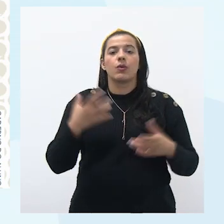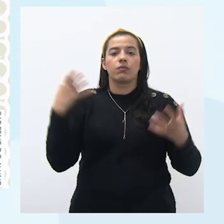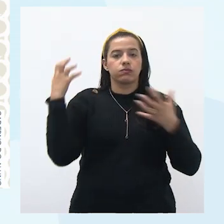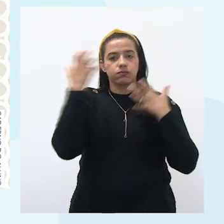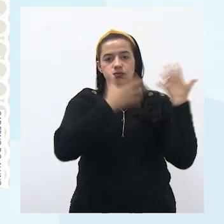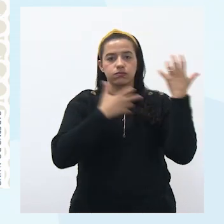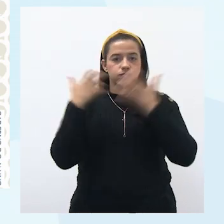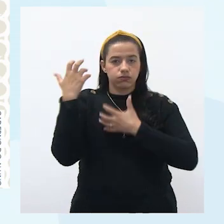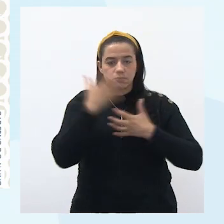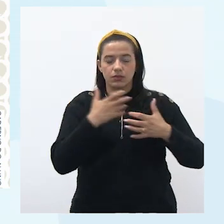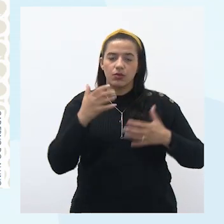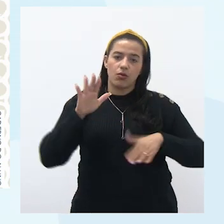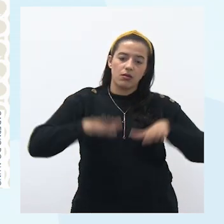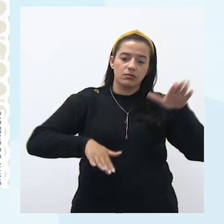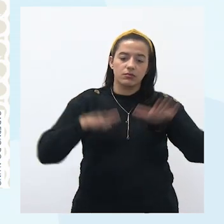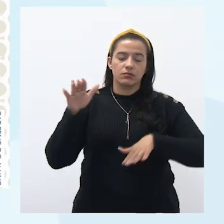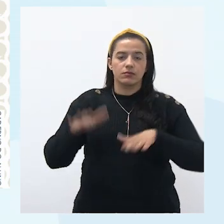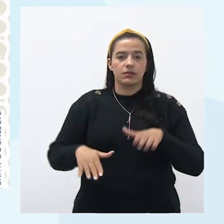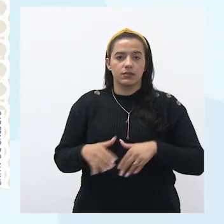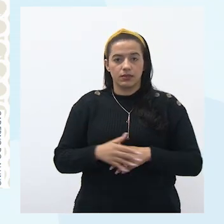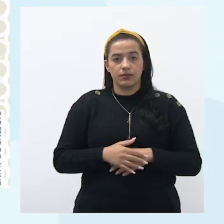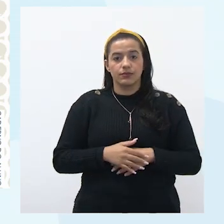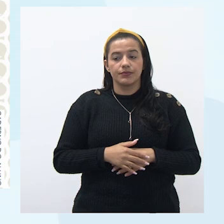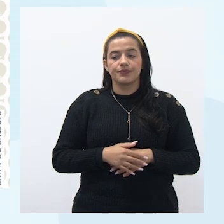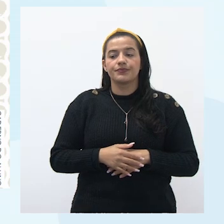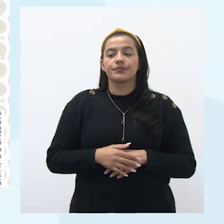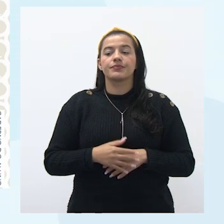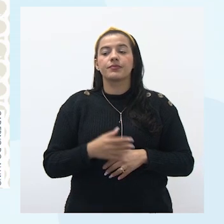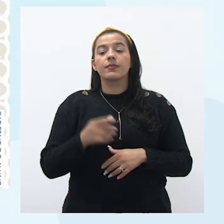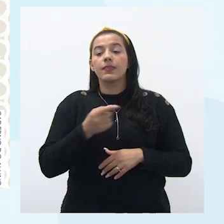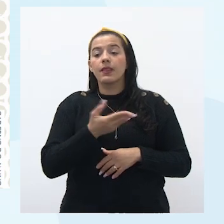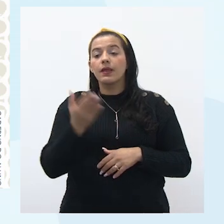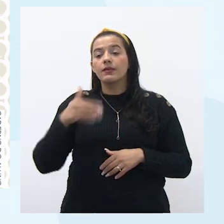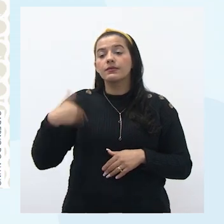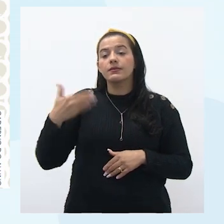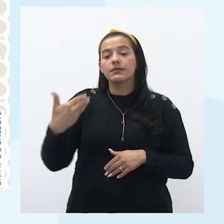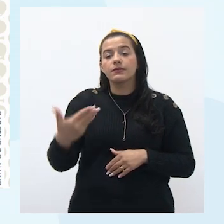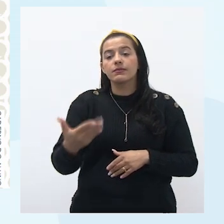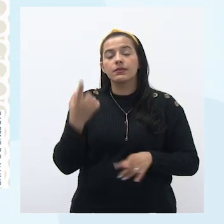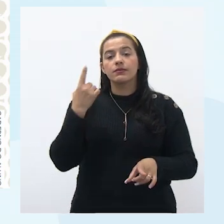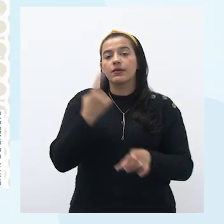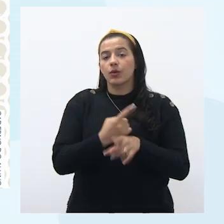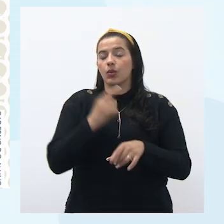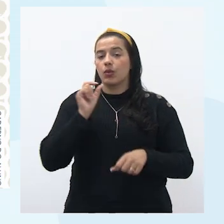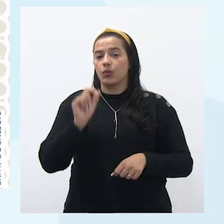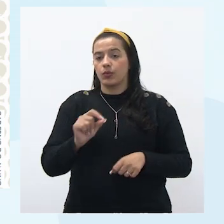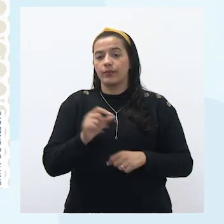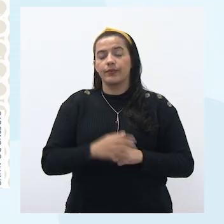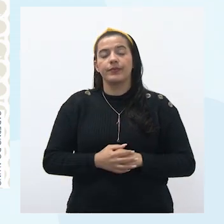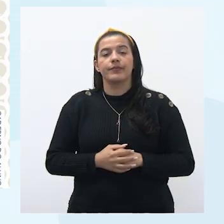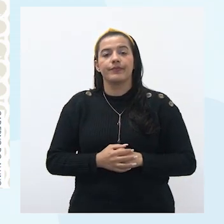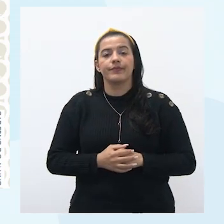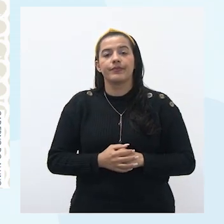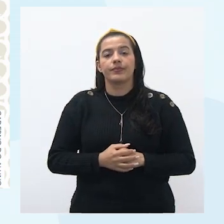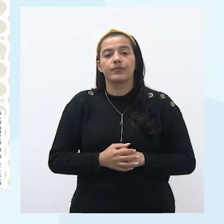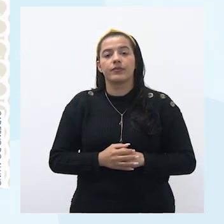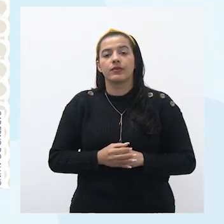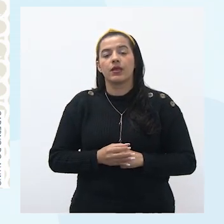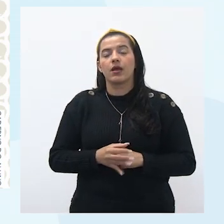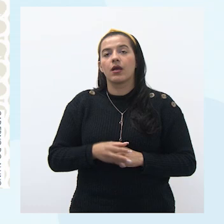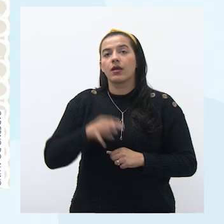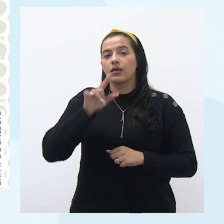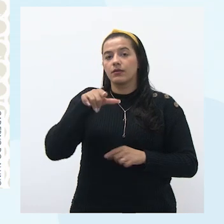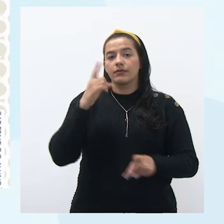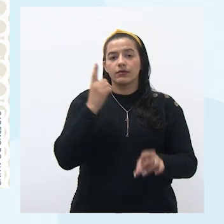a instabilidade. Então, essa é a definição que está ali. Na sequência, o que ele vai encontrar nesse documento? Ele vai encontrar por